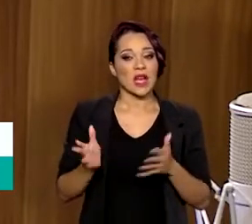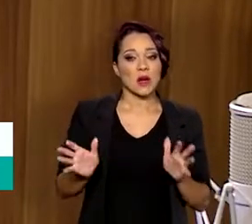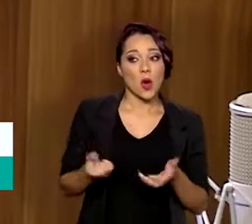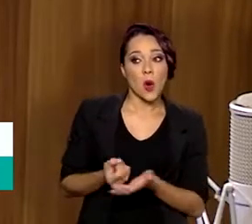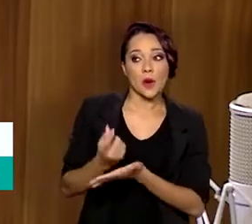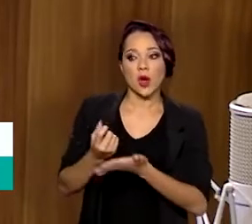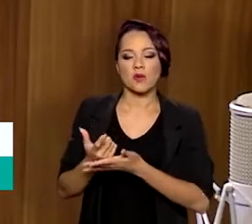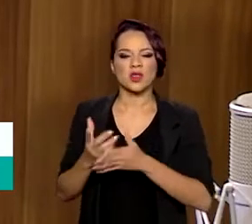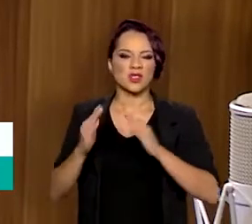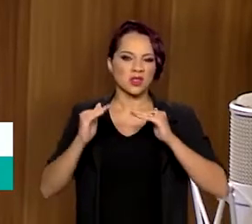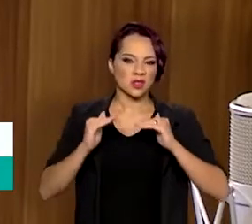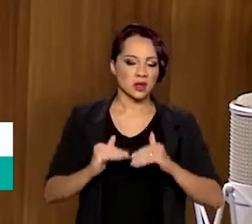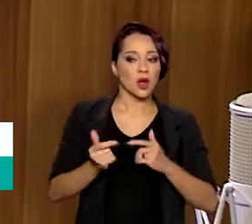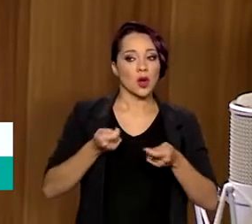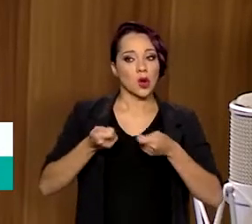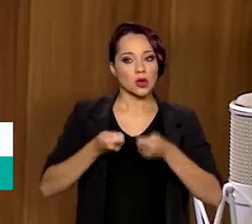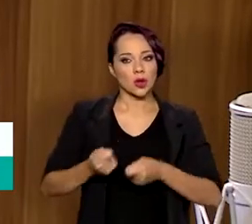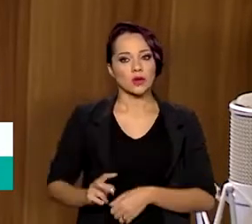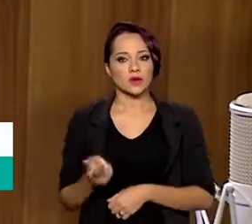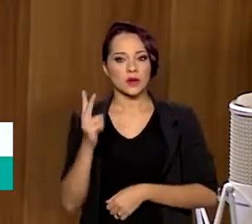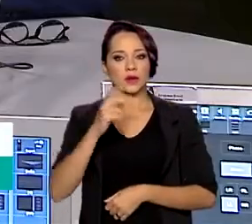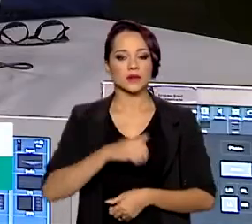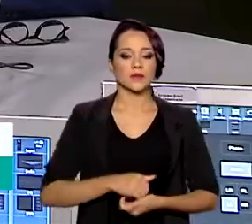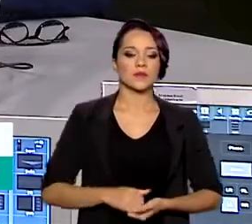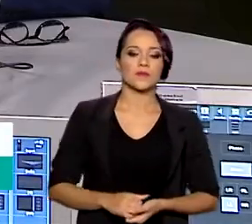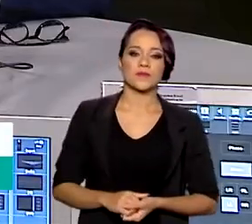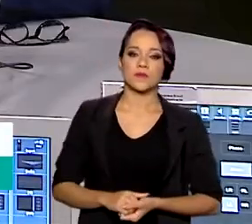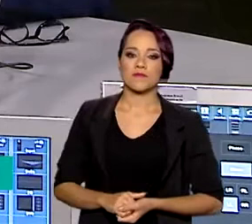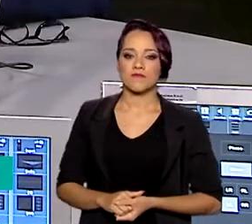consumo e ajuda a controlar os preços.